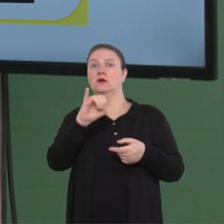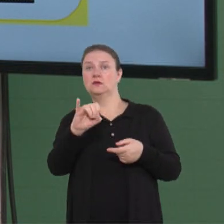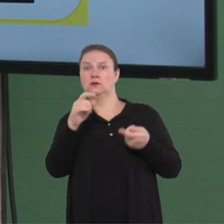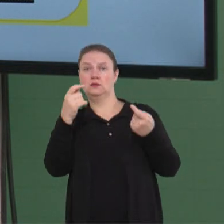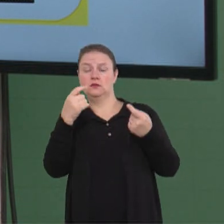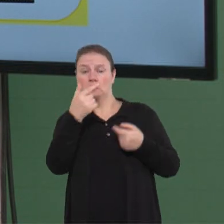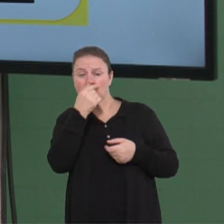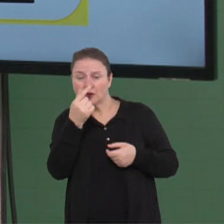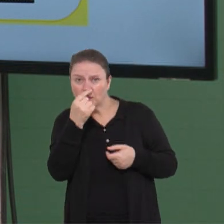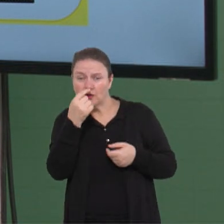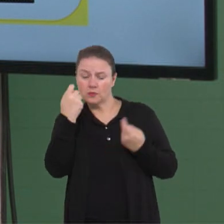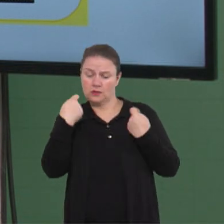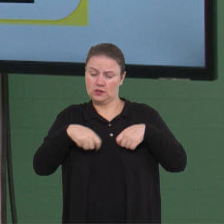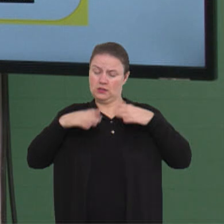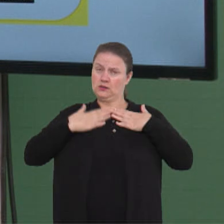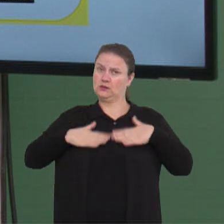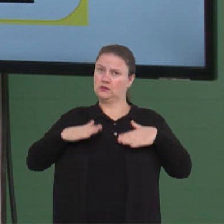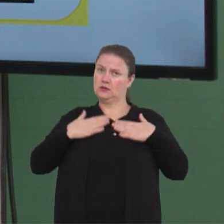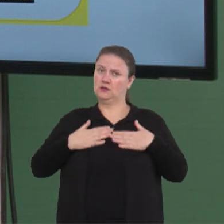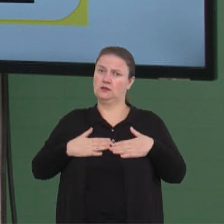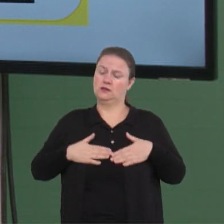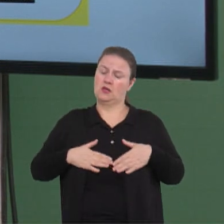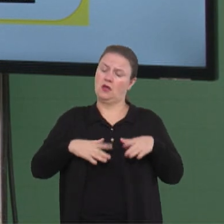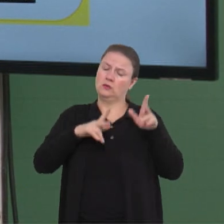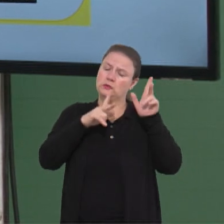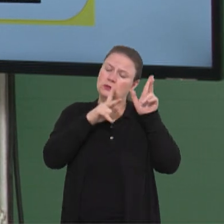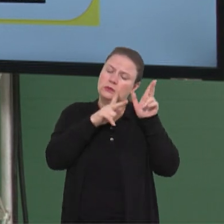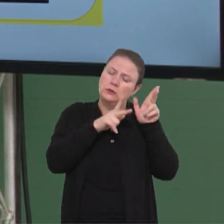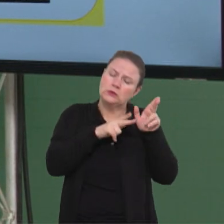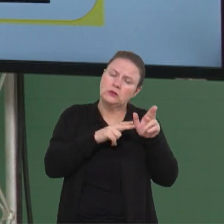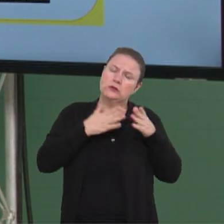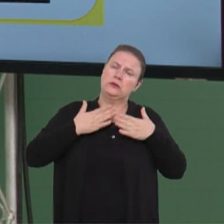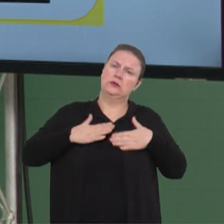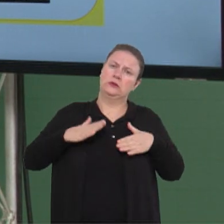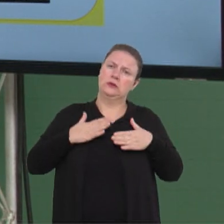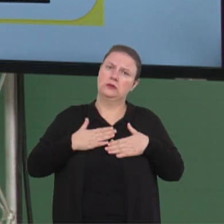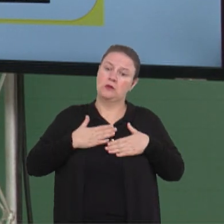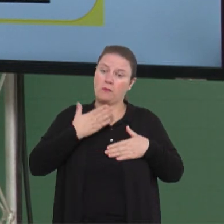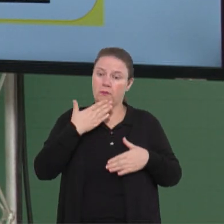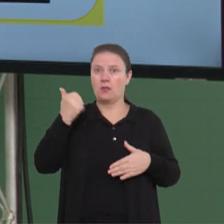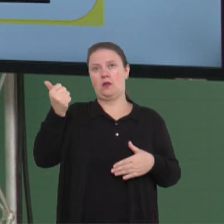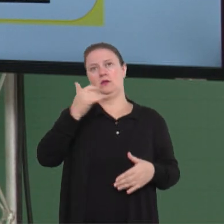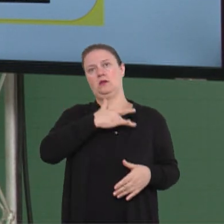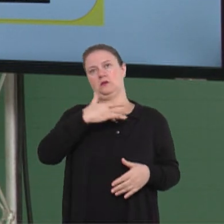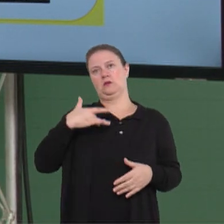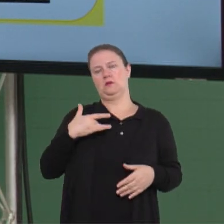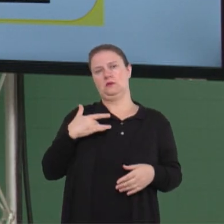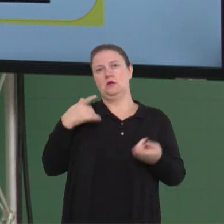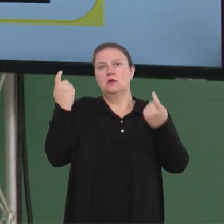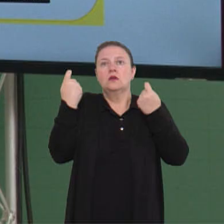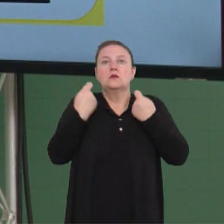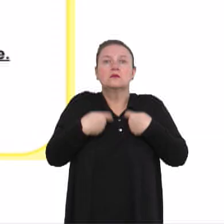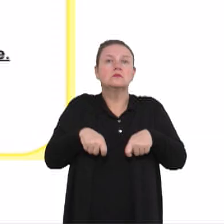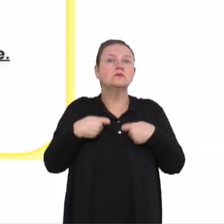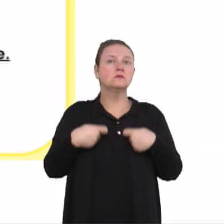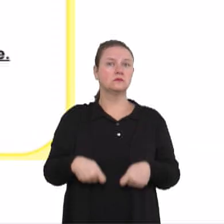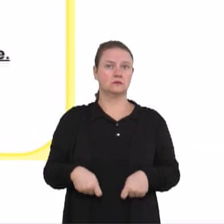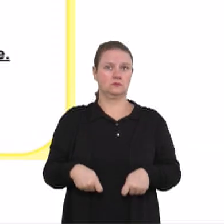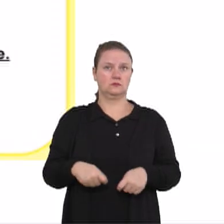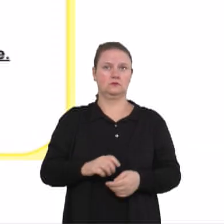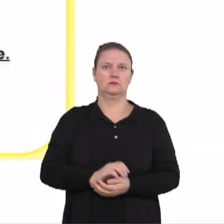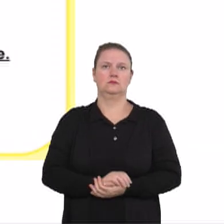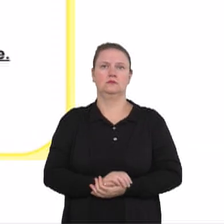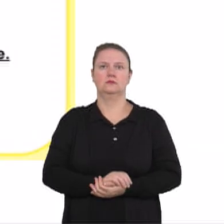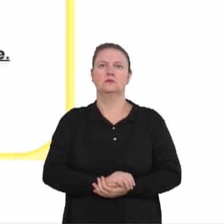que descansar tem que repousar e esperar não tem o que fazer então você deve fazer aquilo para se recuperar é uma necessidade o